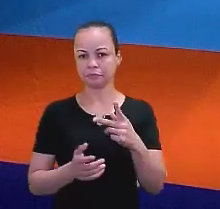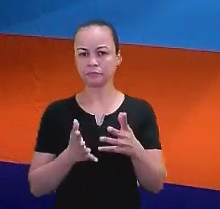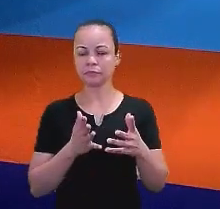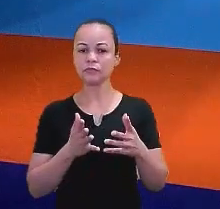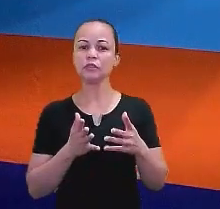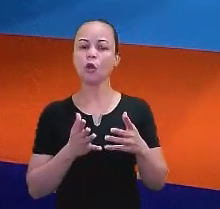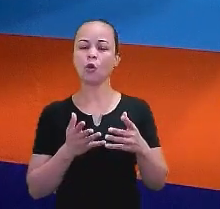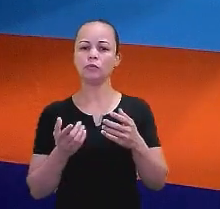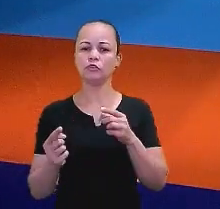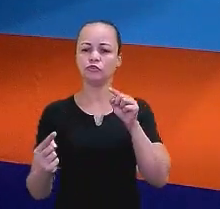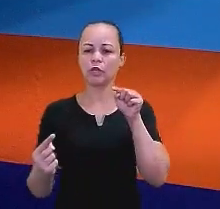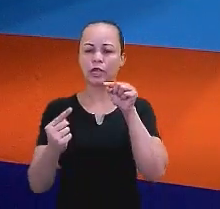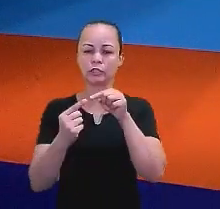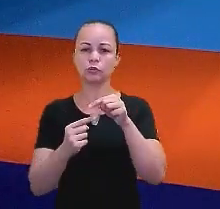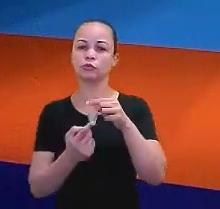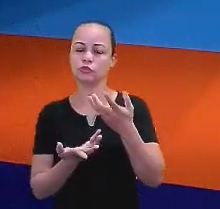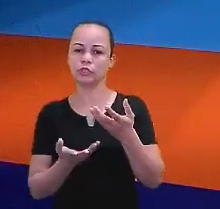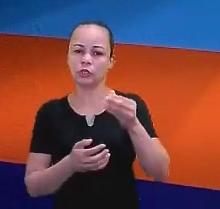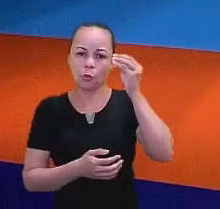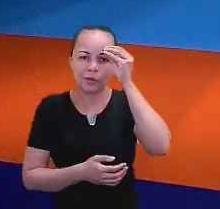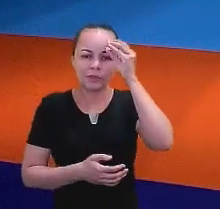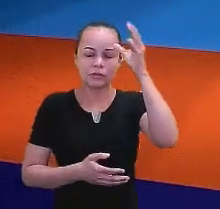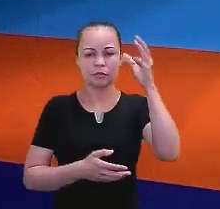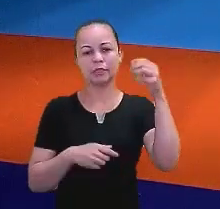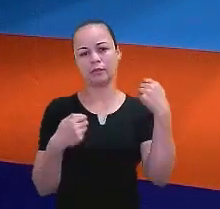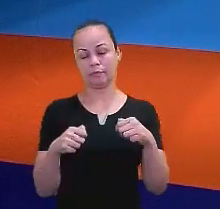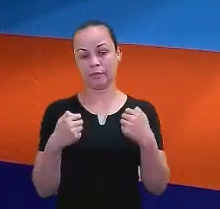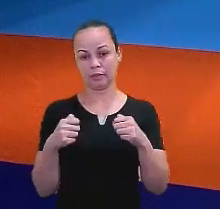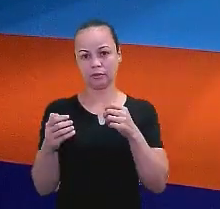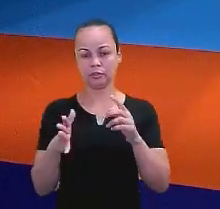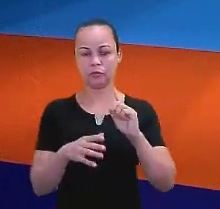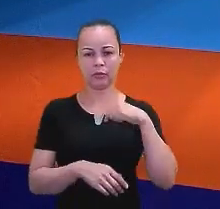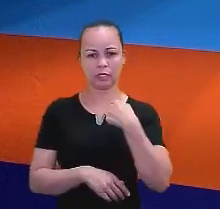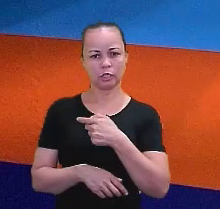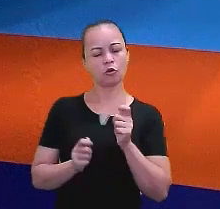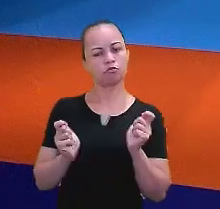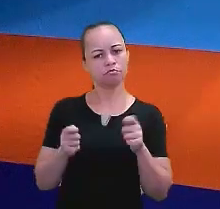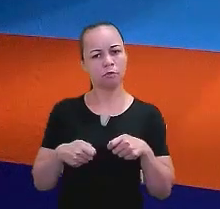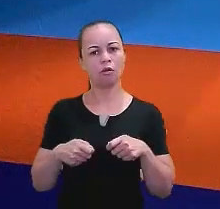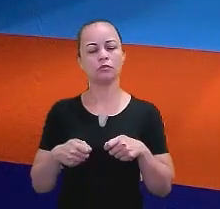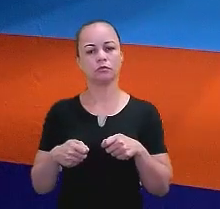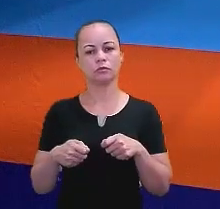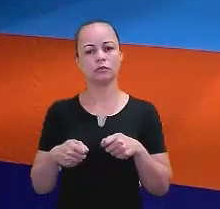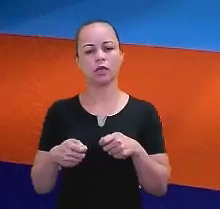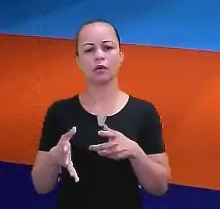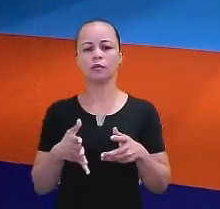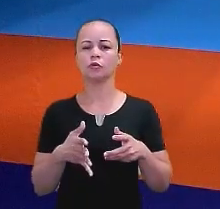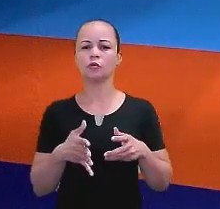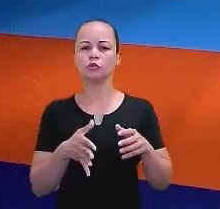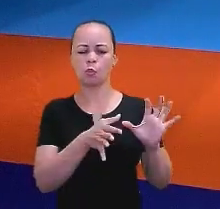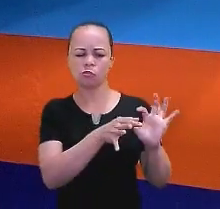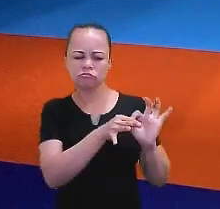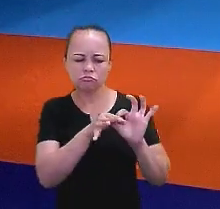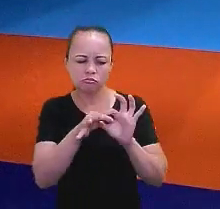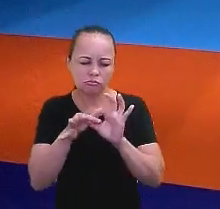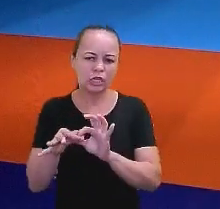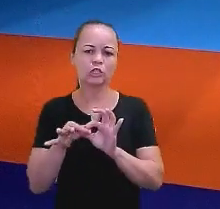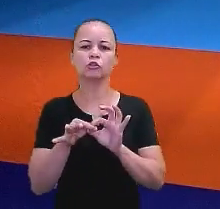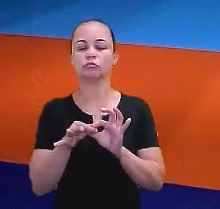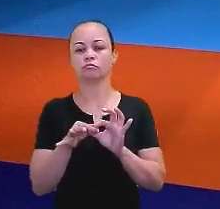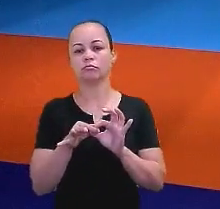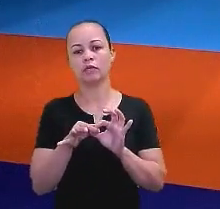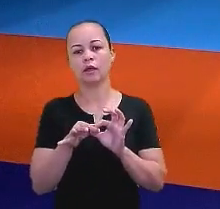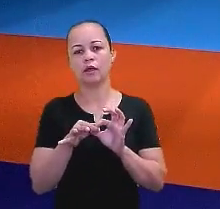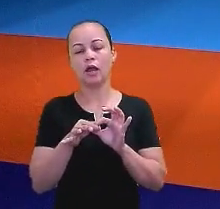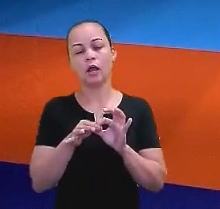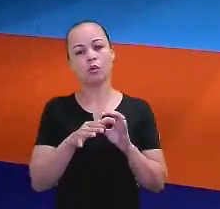da história do Brasil, ele é necessário para que nós possamos contextualizar um